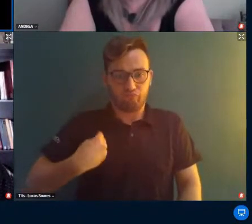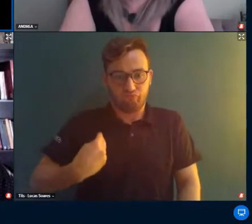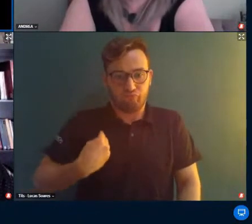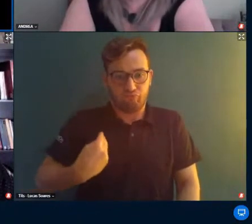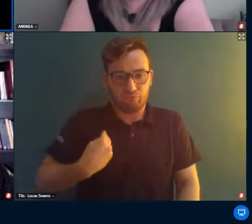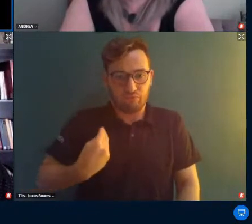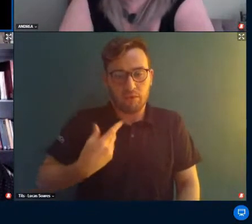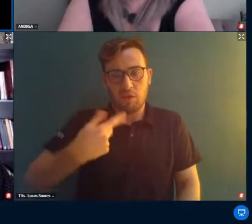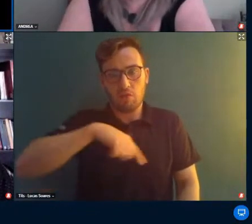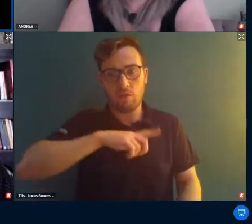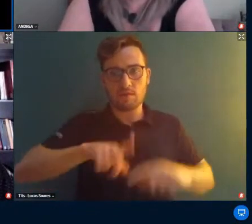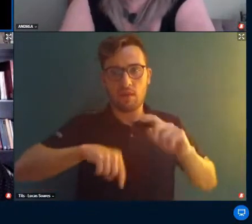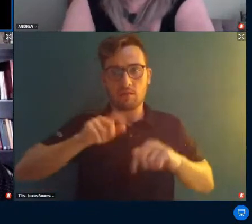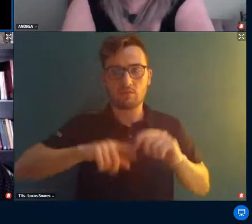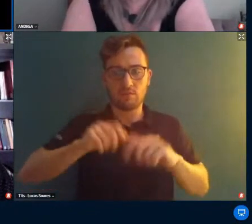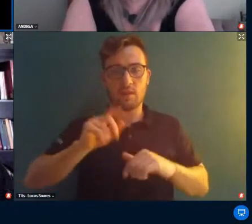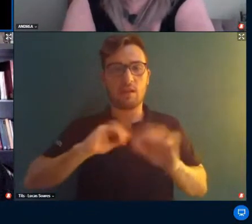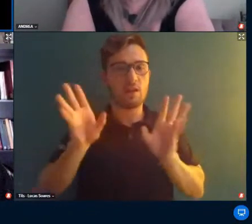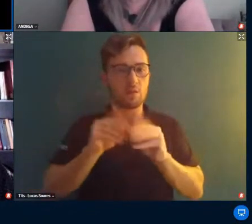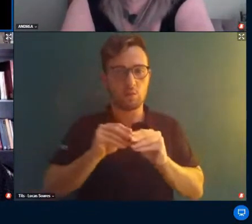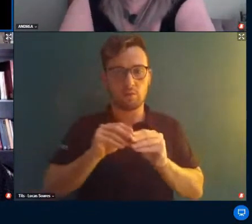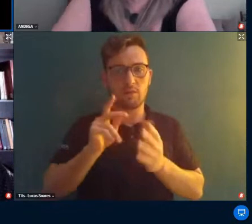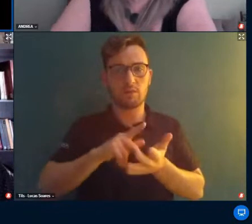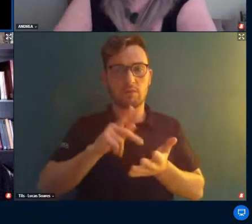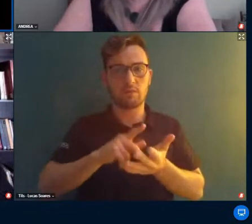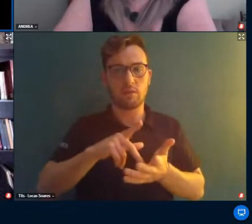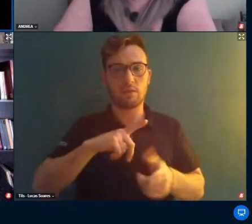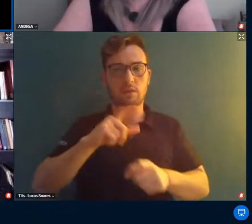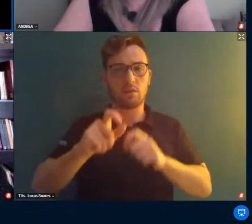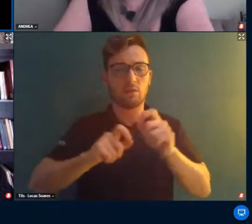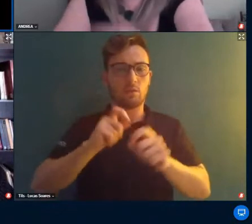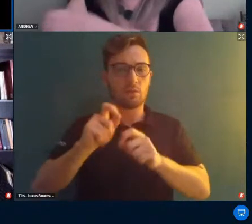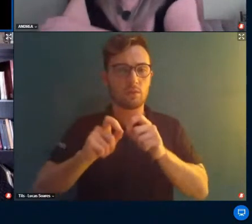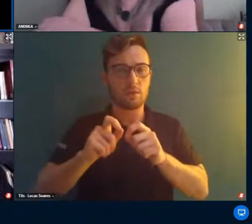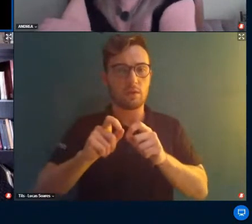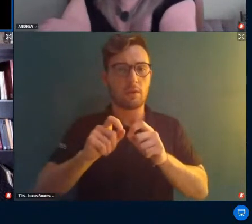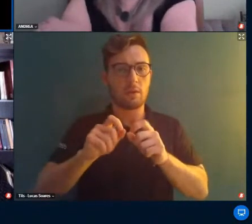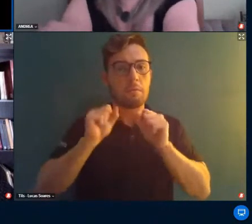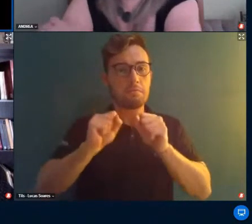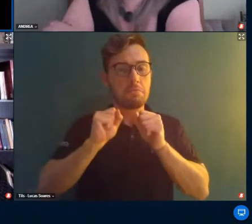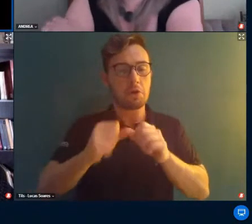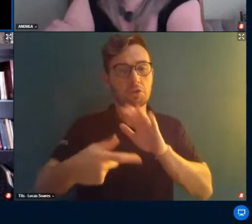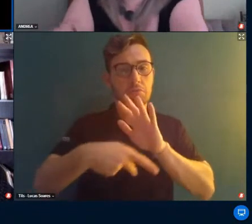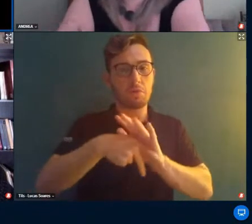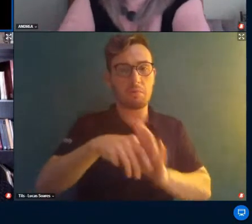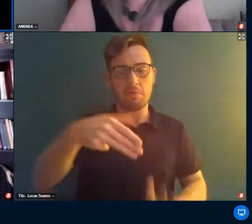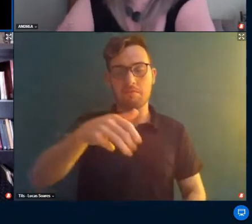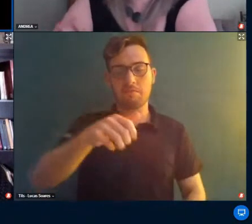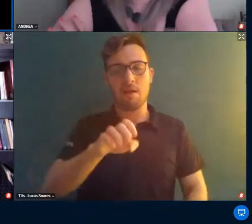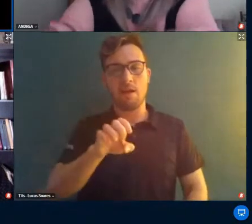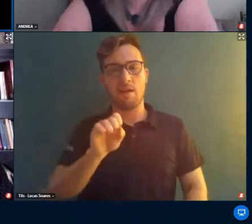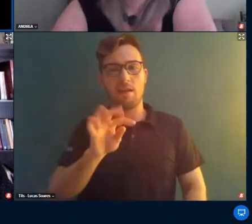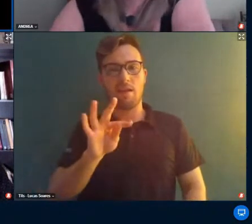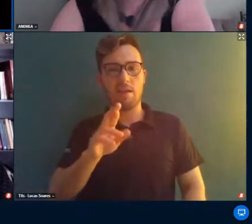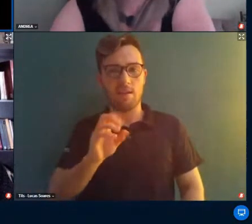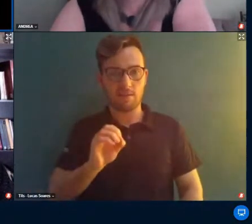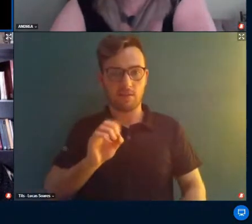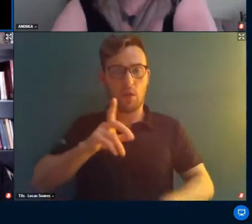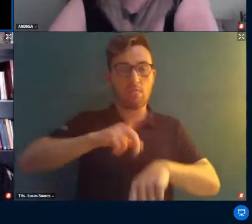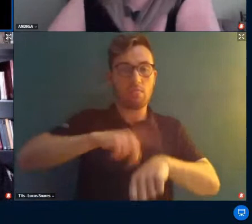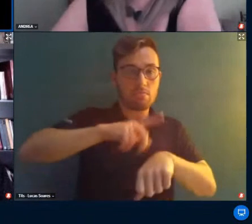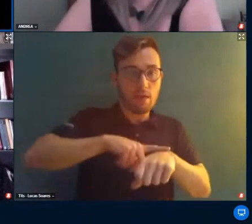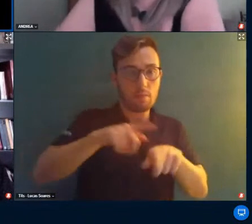nossa atividade se resume muito, por exemplo, em ler a partitura e ir acompanhando o maestro que vai nos guiando quanto ao tempo e à dinâmica da